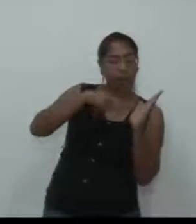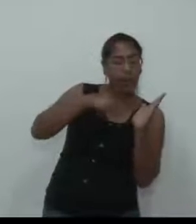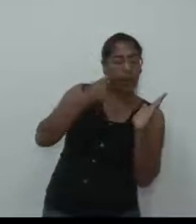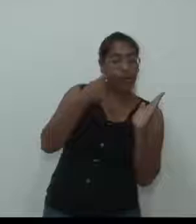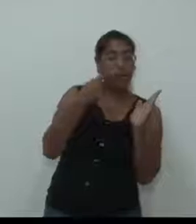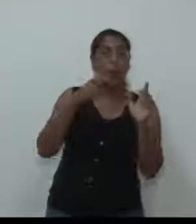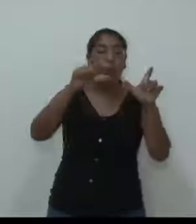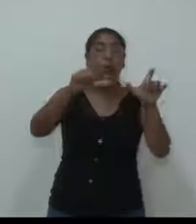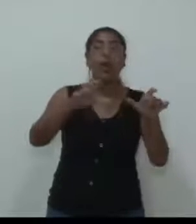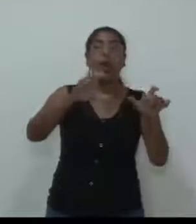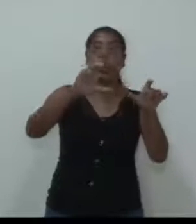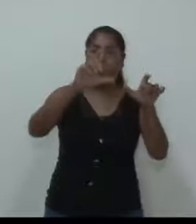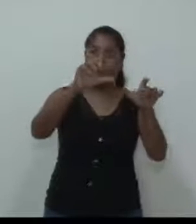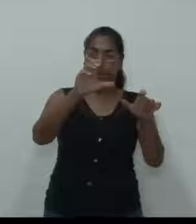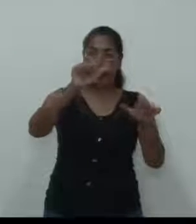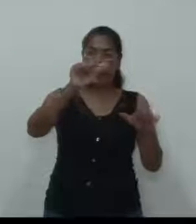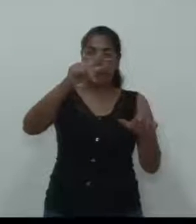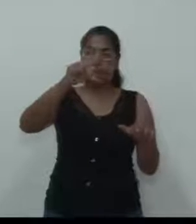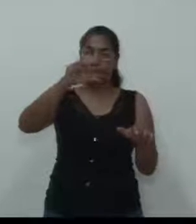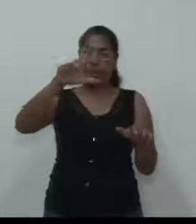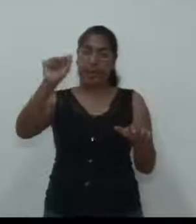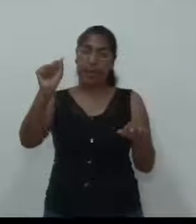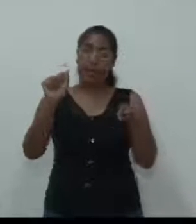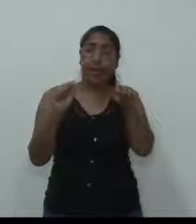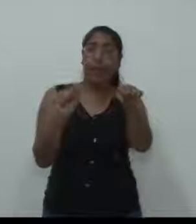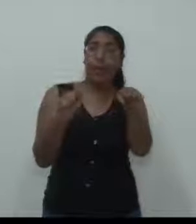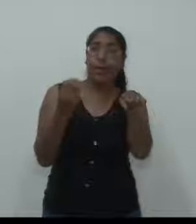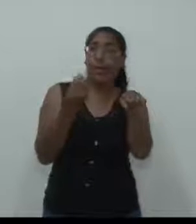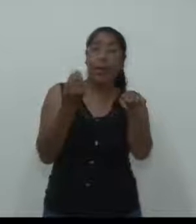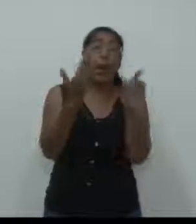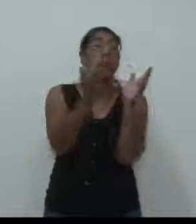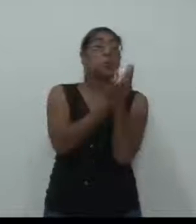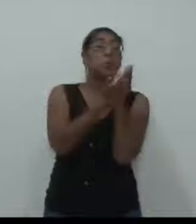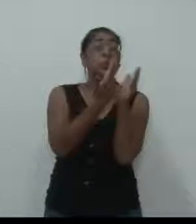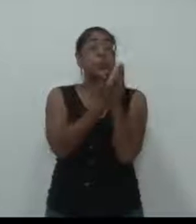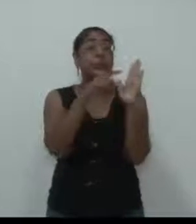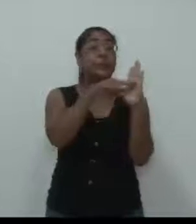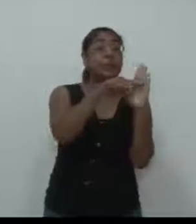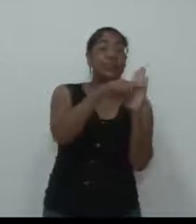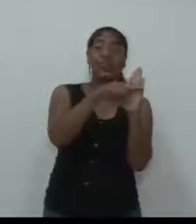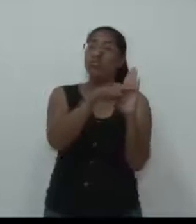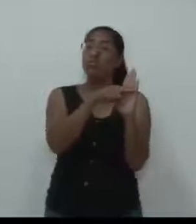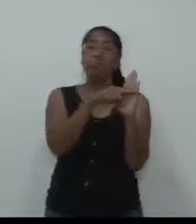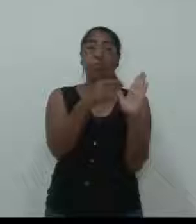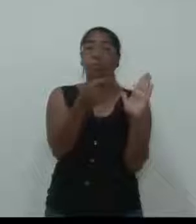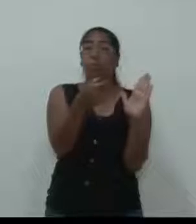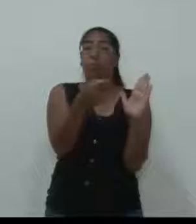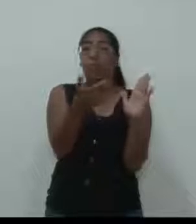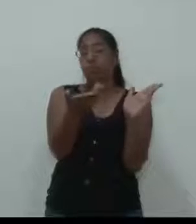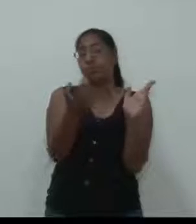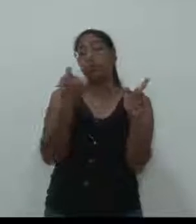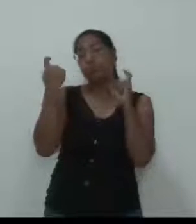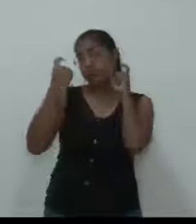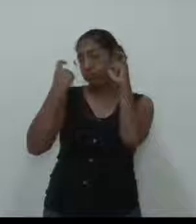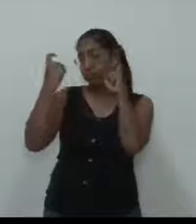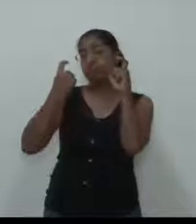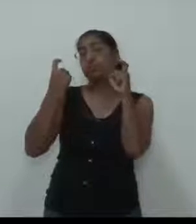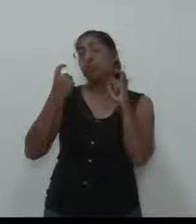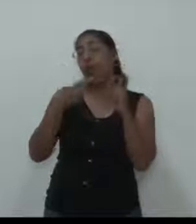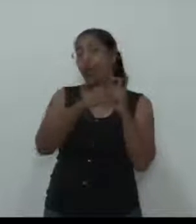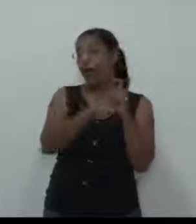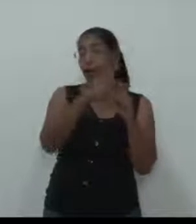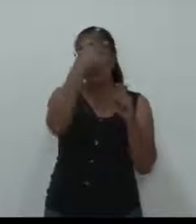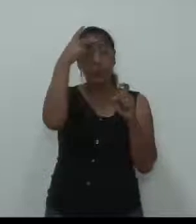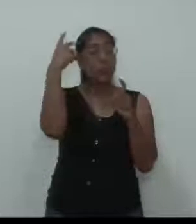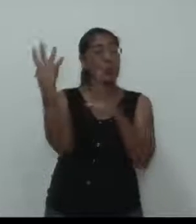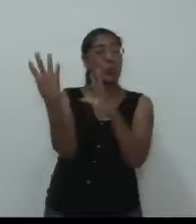populosa da cidade, que é a Capela, ela é contemplada com menos estudo. Isso é uma preocupação. Outra preocupação que me